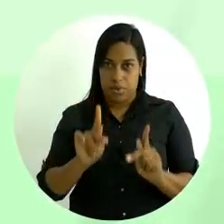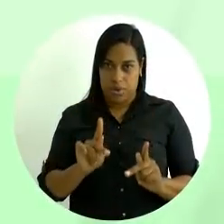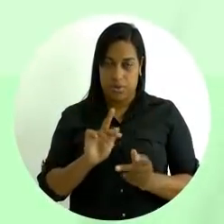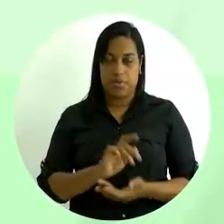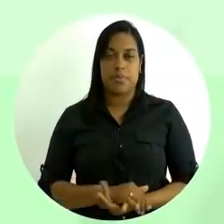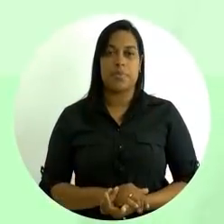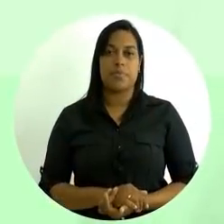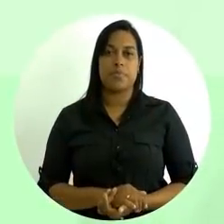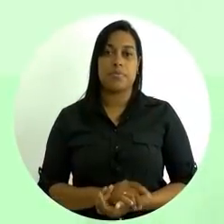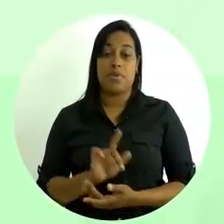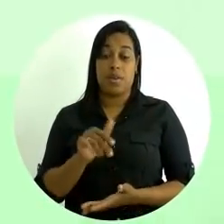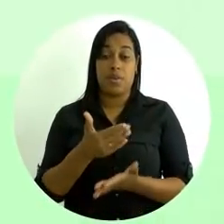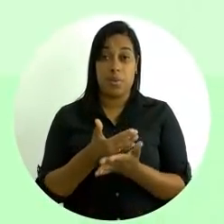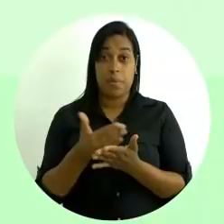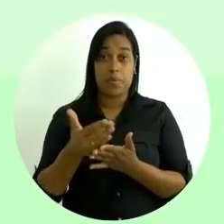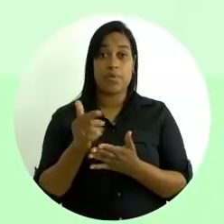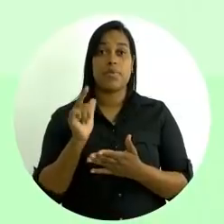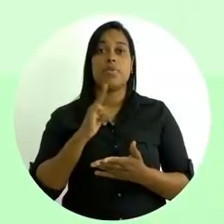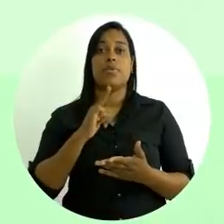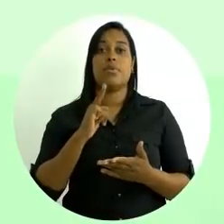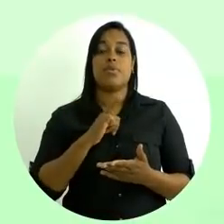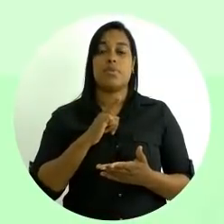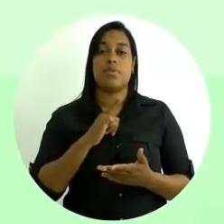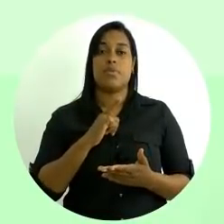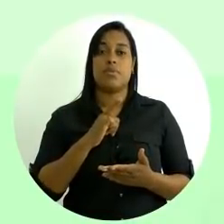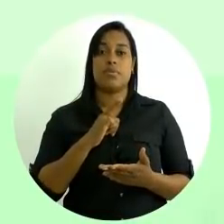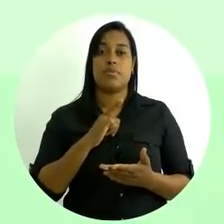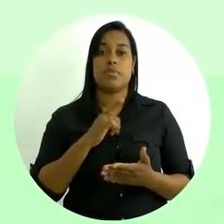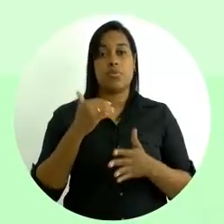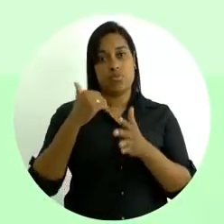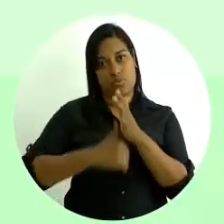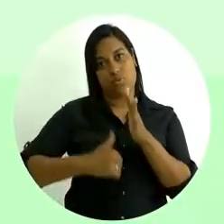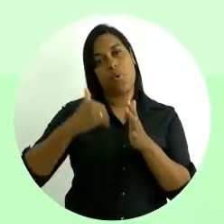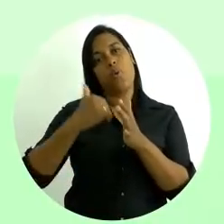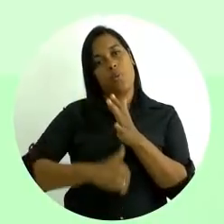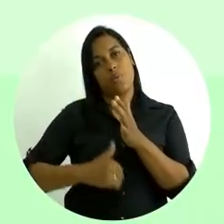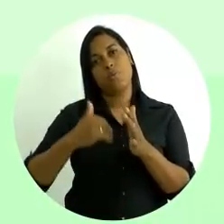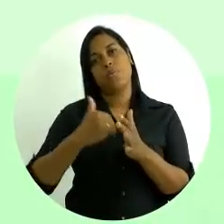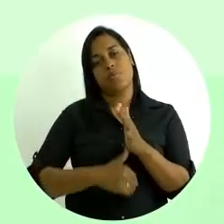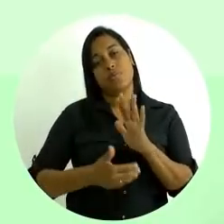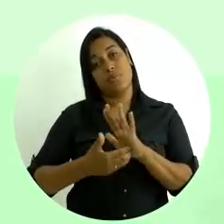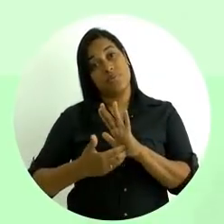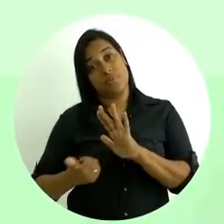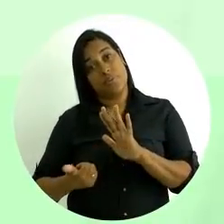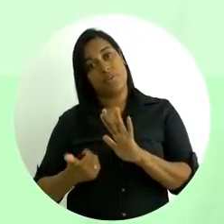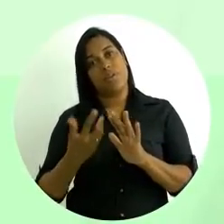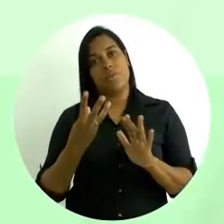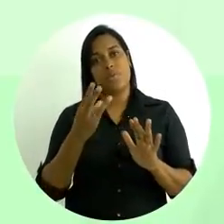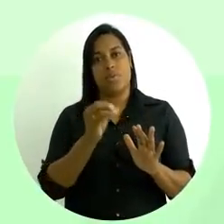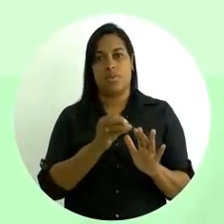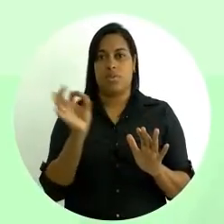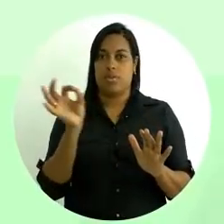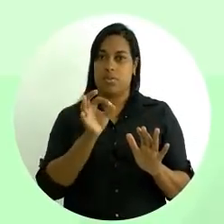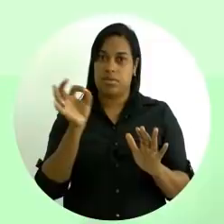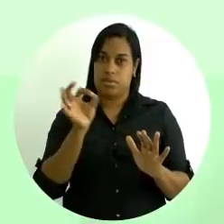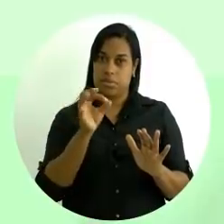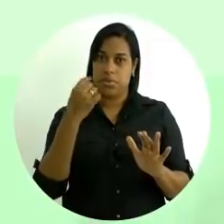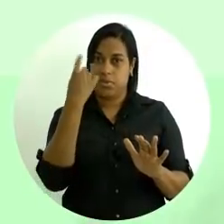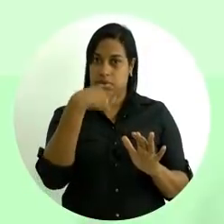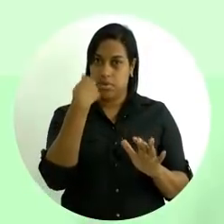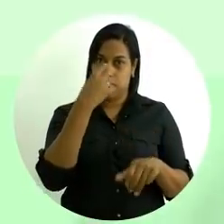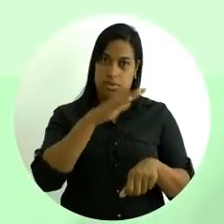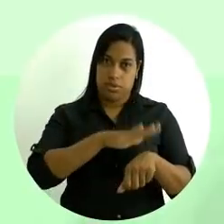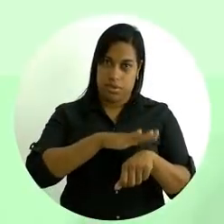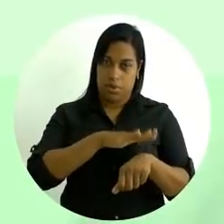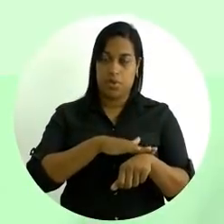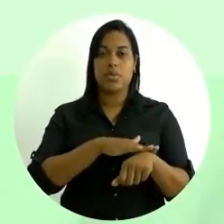tá? Ok? E aí a partir daí ele vai ter um desconto um pouco maior. São retirados 30% dessa